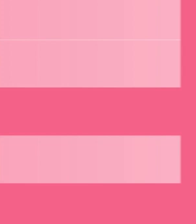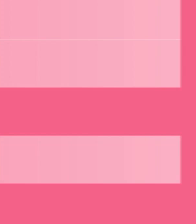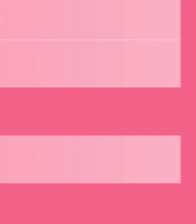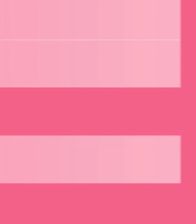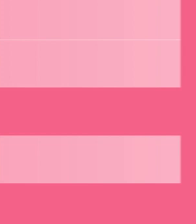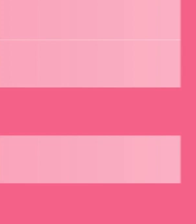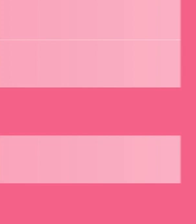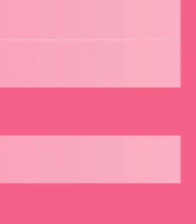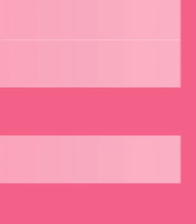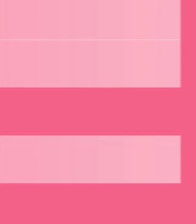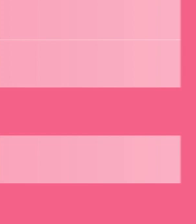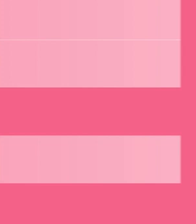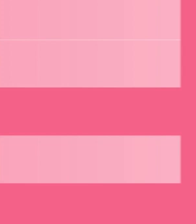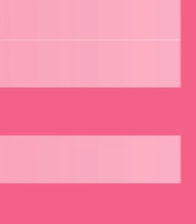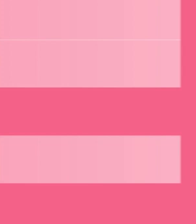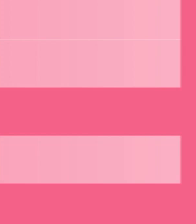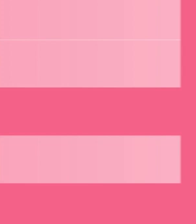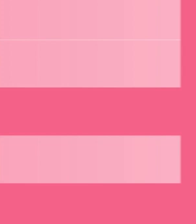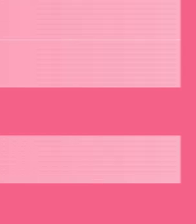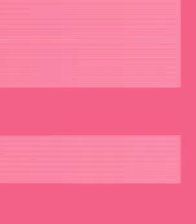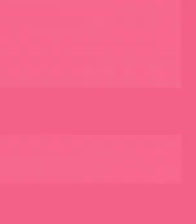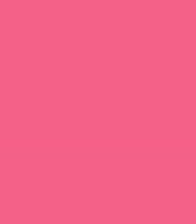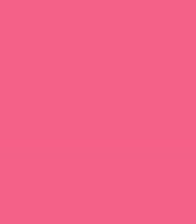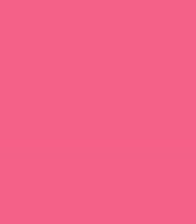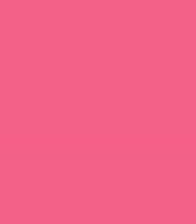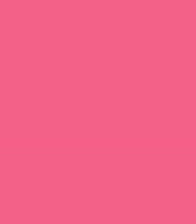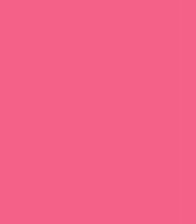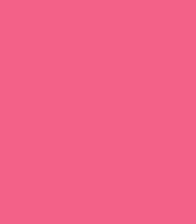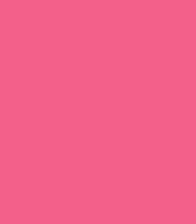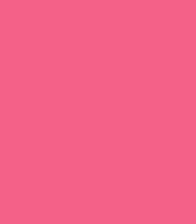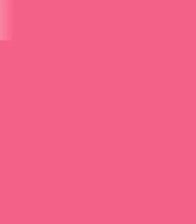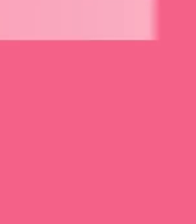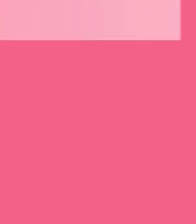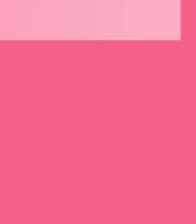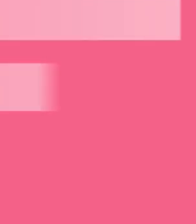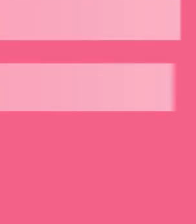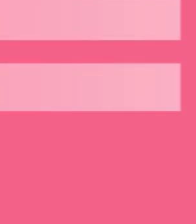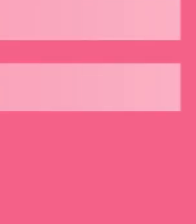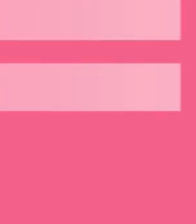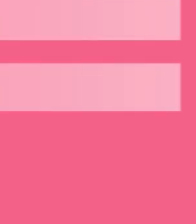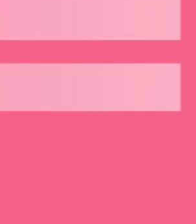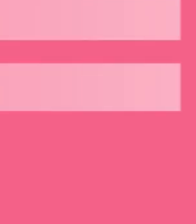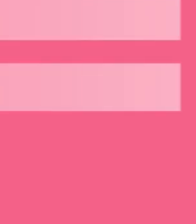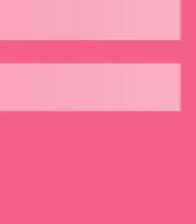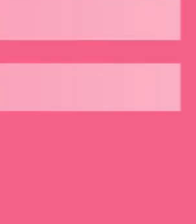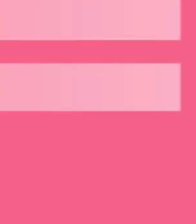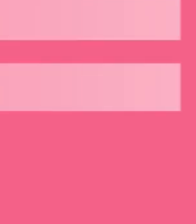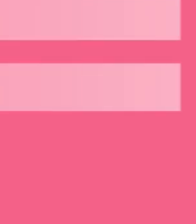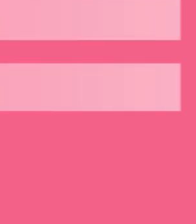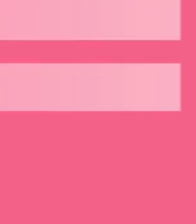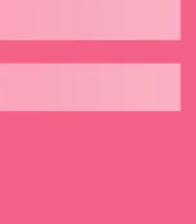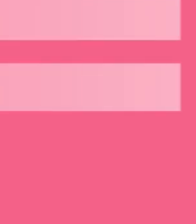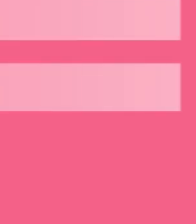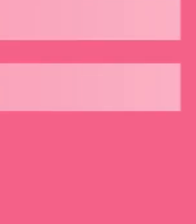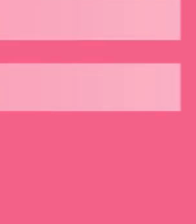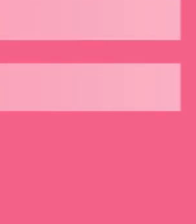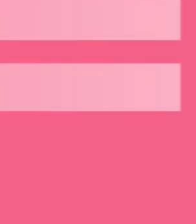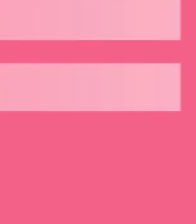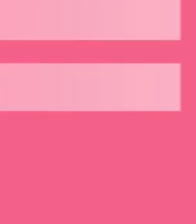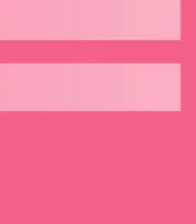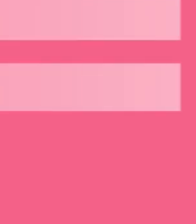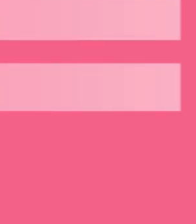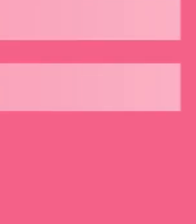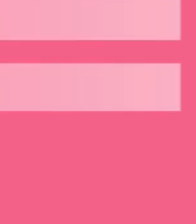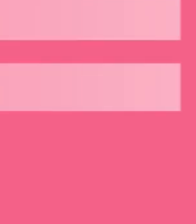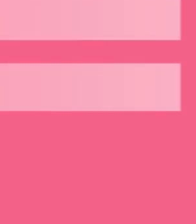é de R$ 2.000, mais benefícios. Uma vaga para mecânico auxiliar de estoque. O salário é de